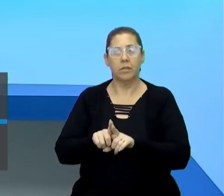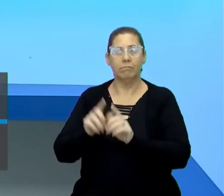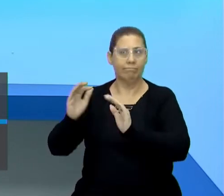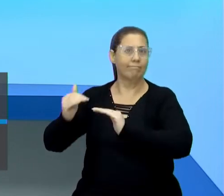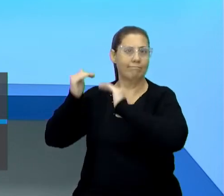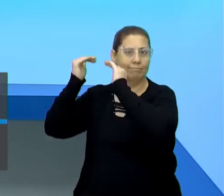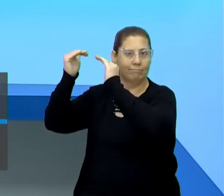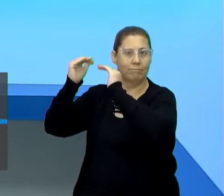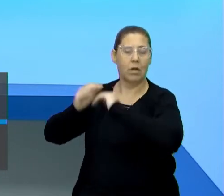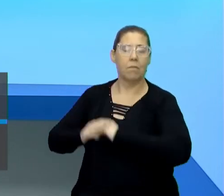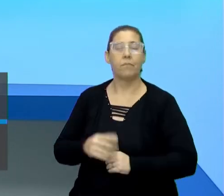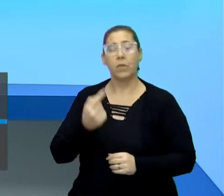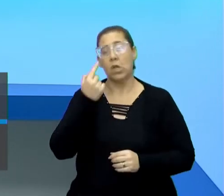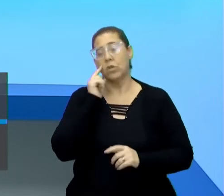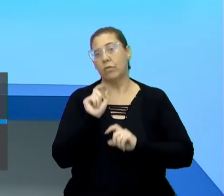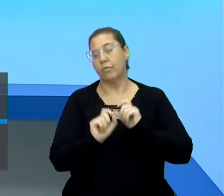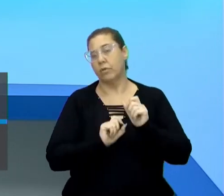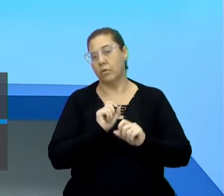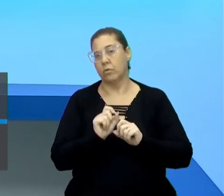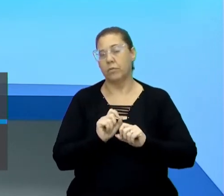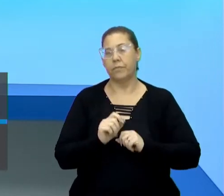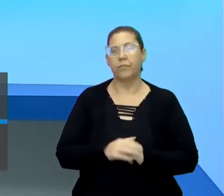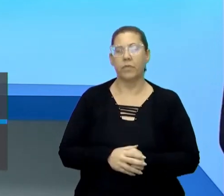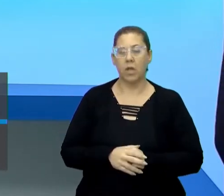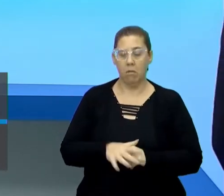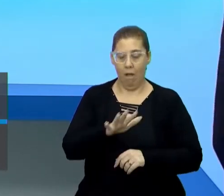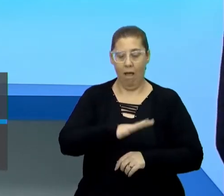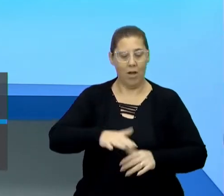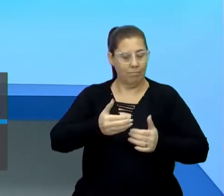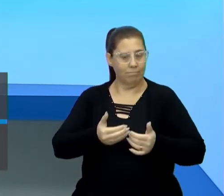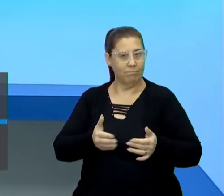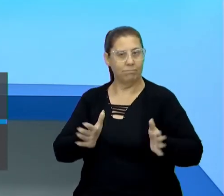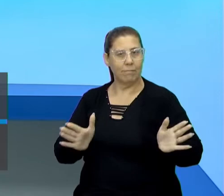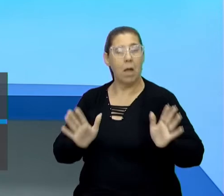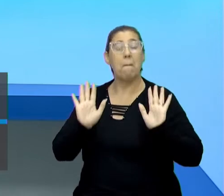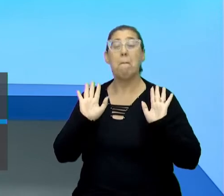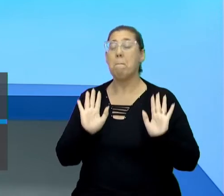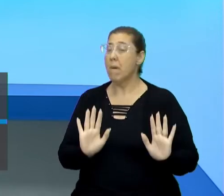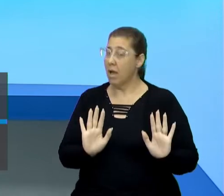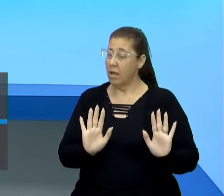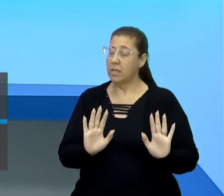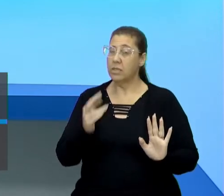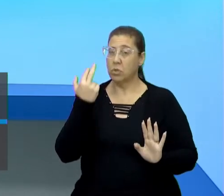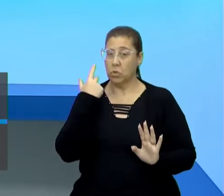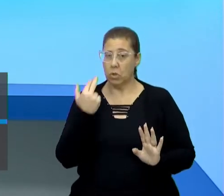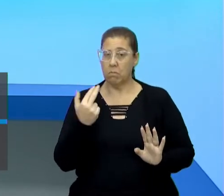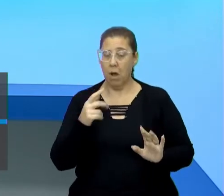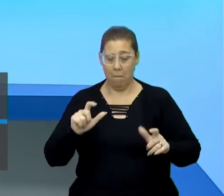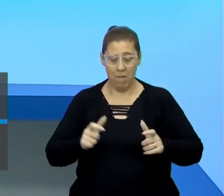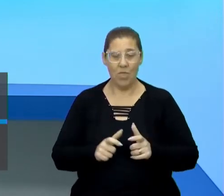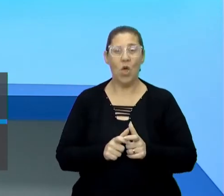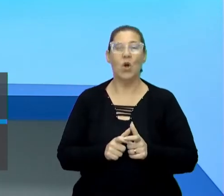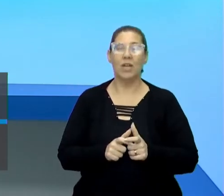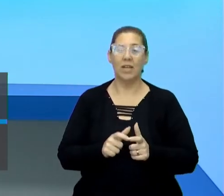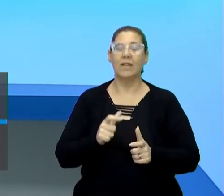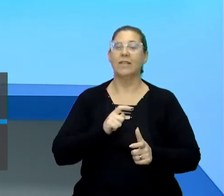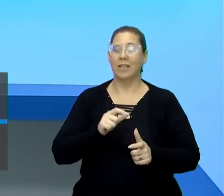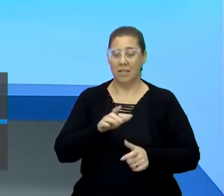Então, a gente vê aí abrir um pouquinho o espaço. Mas, normalmente, as minorias